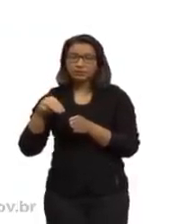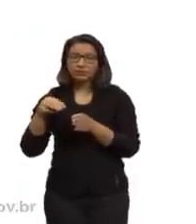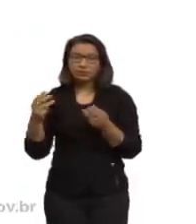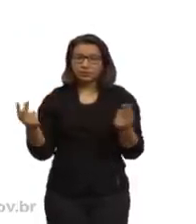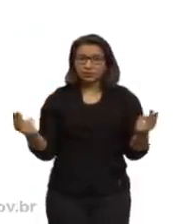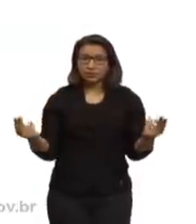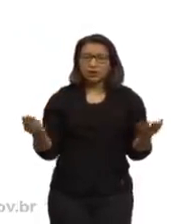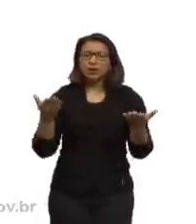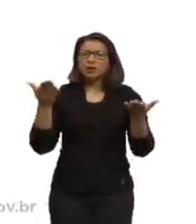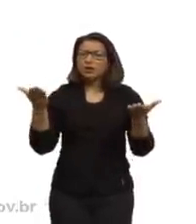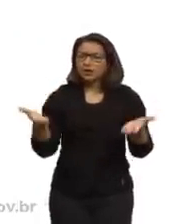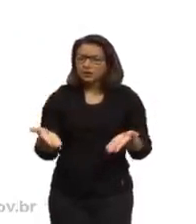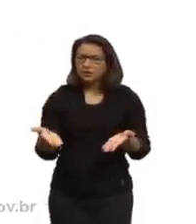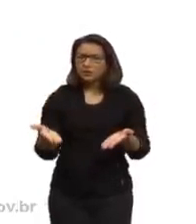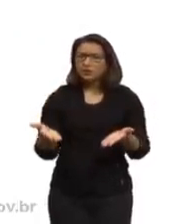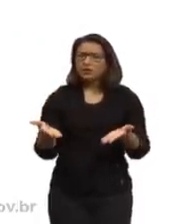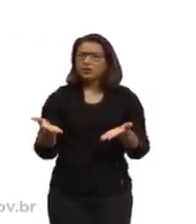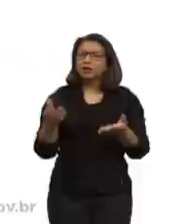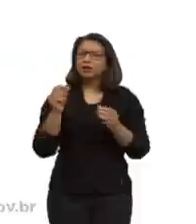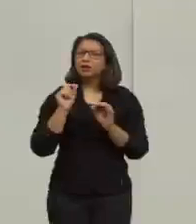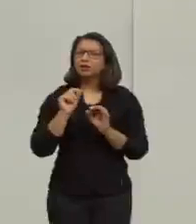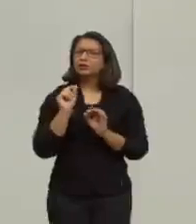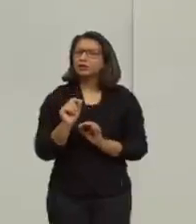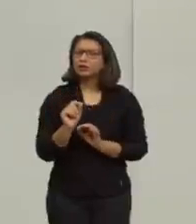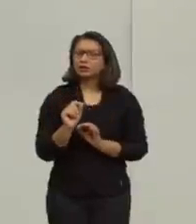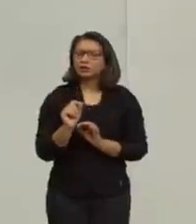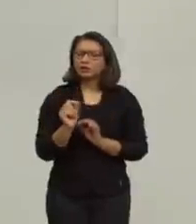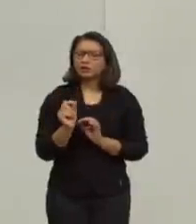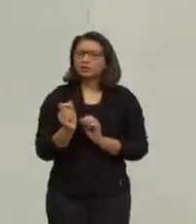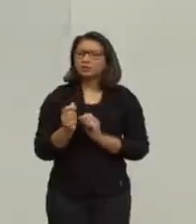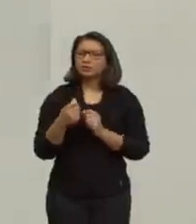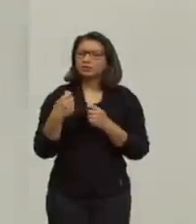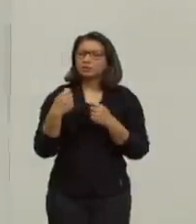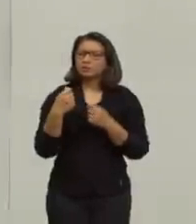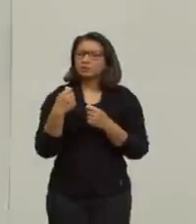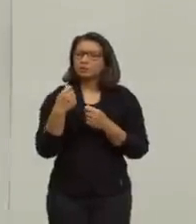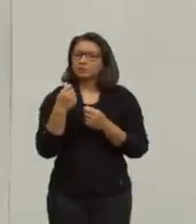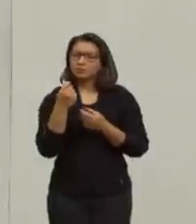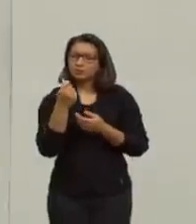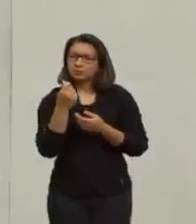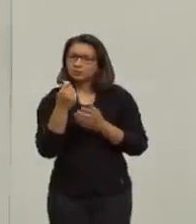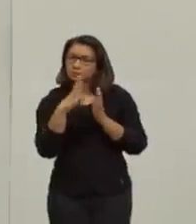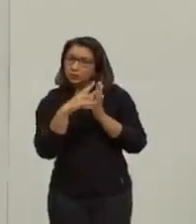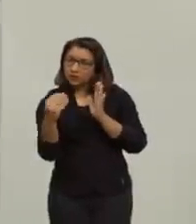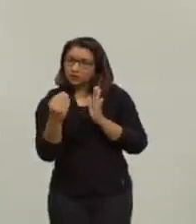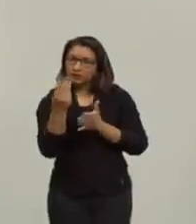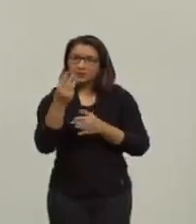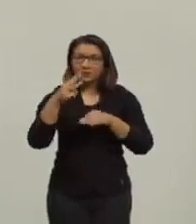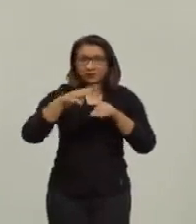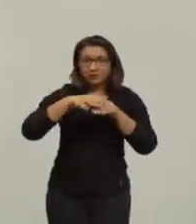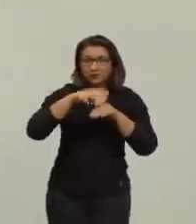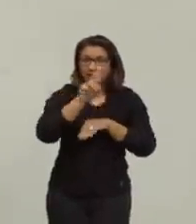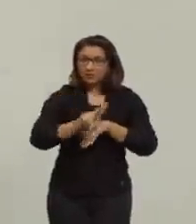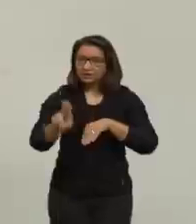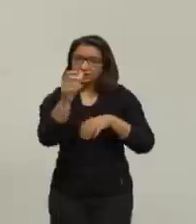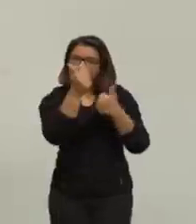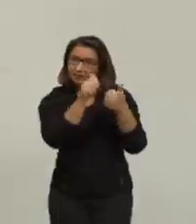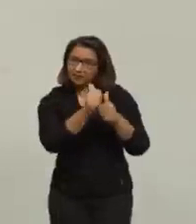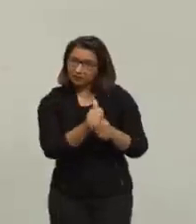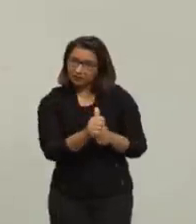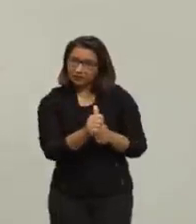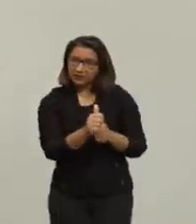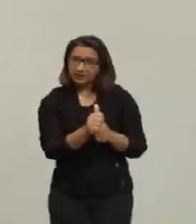antes, essa é uma situação em que esse modelo matemático, através de um desenho, de um gráfico